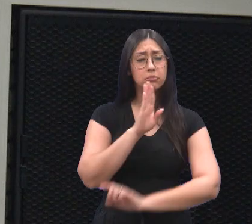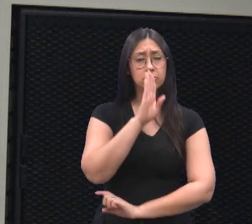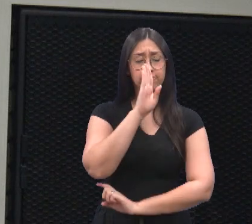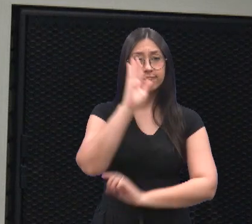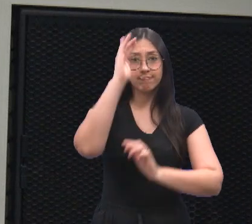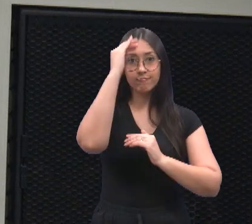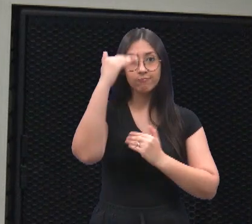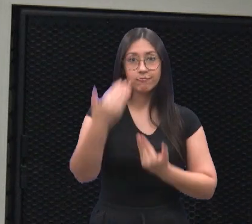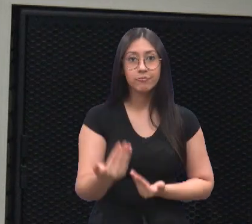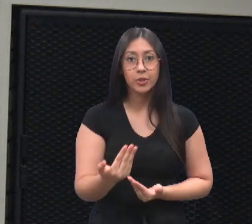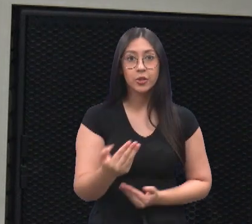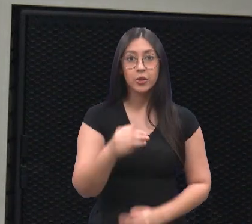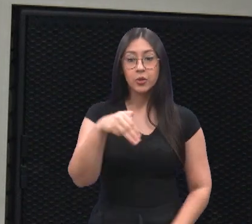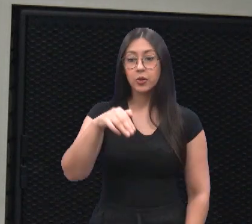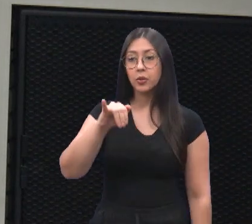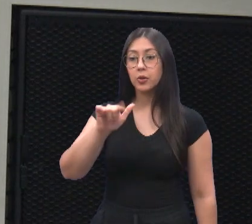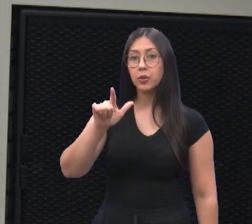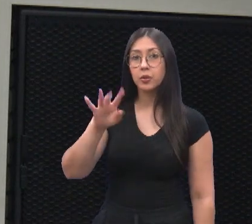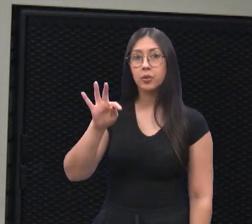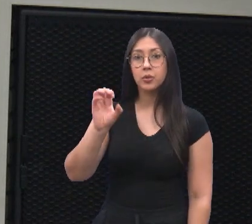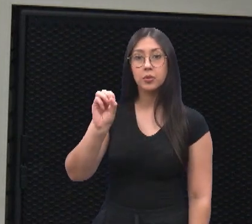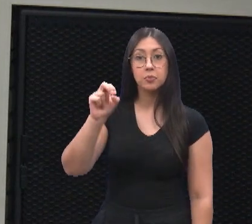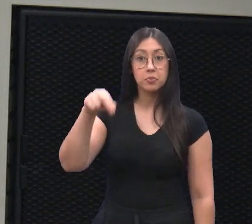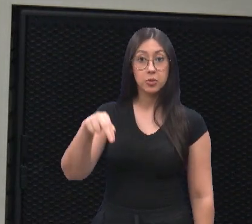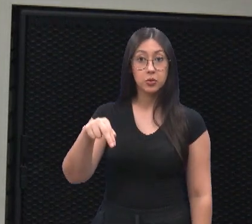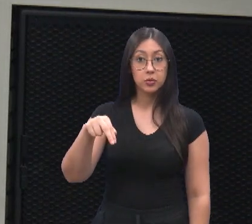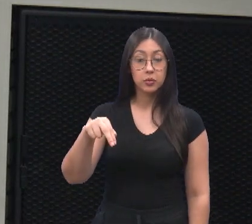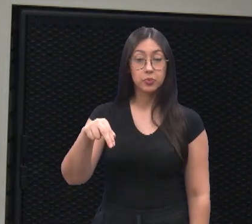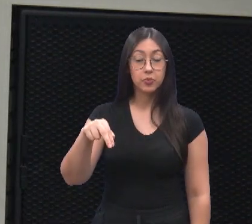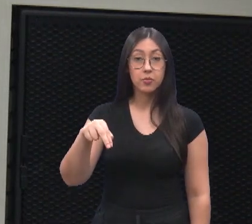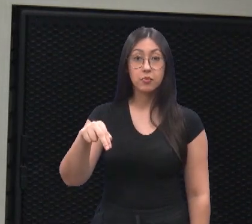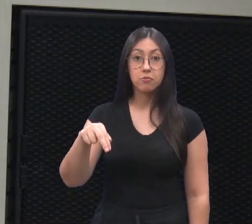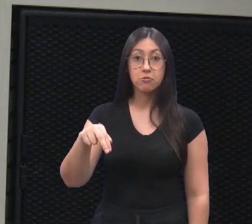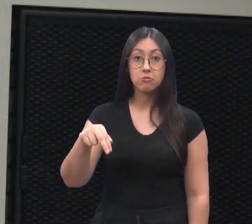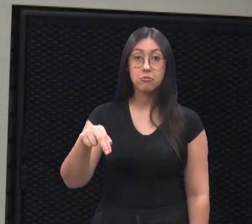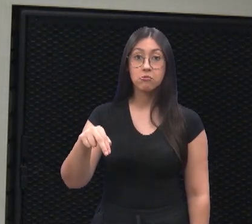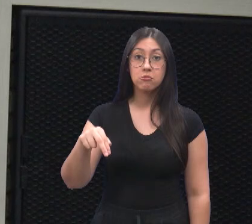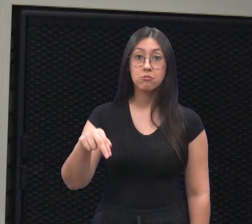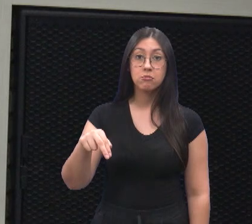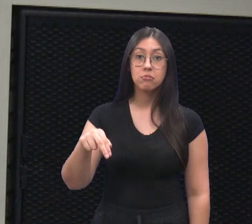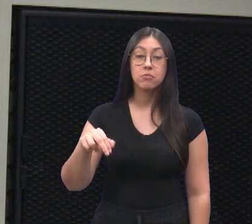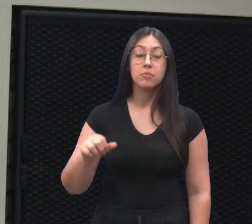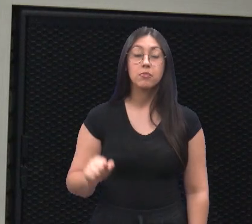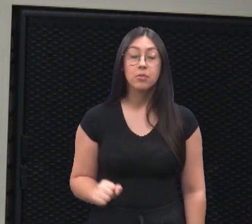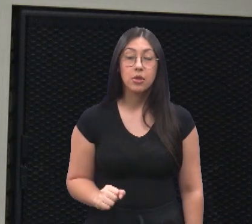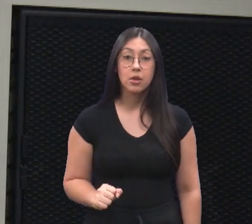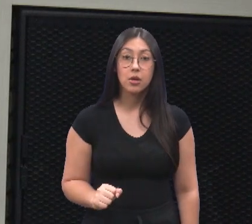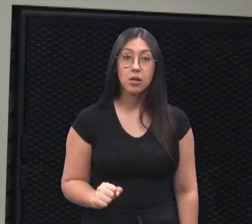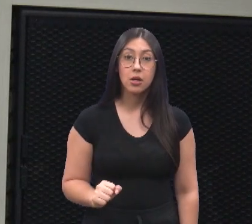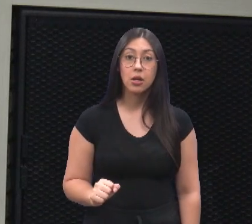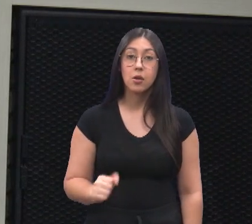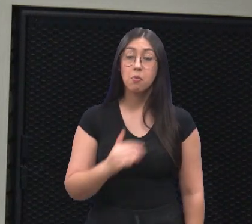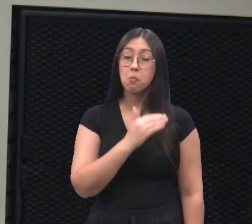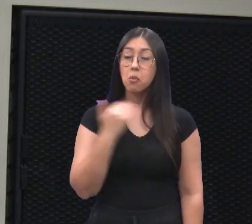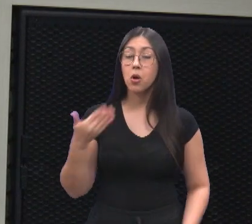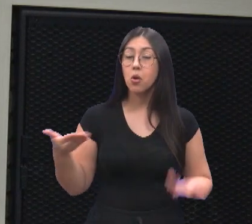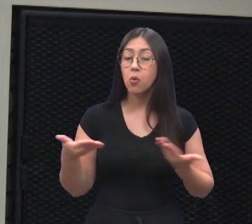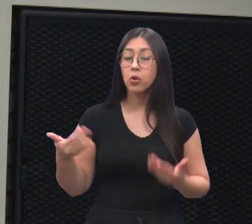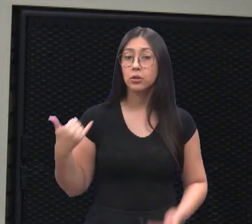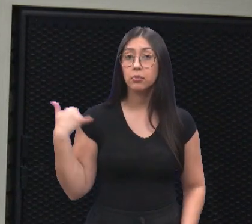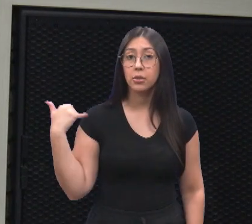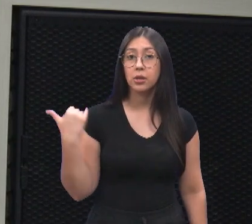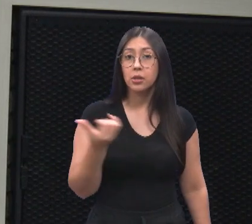a Milton de Carvalho, conhecido como Mirto, que faleceu hoje aos